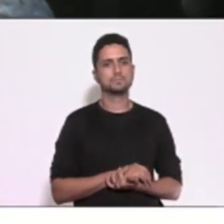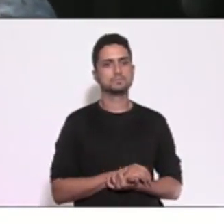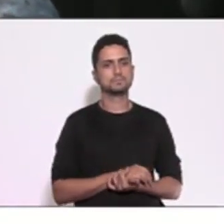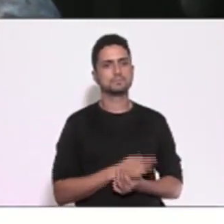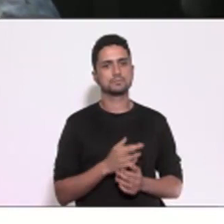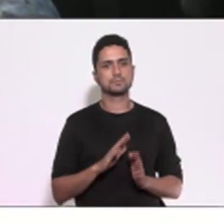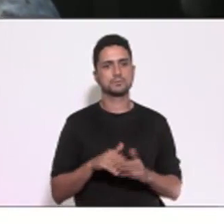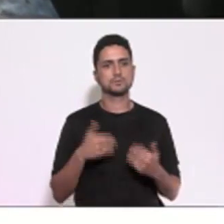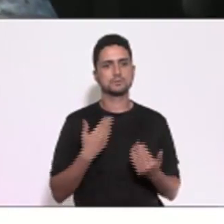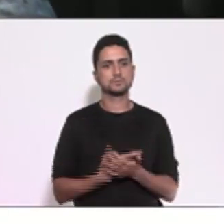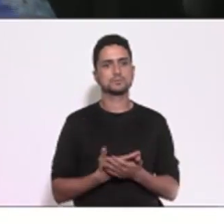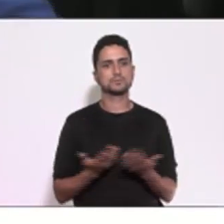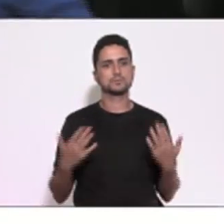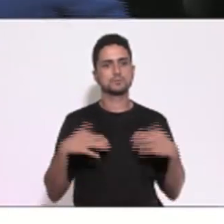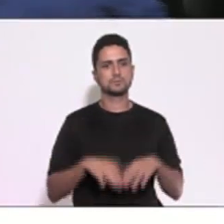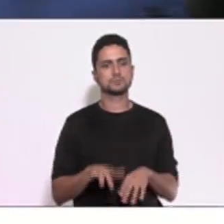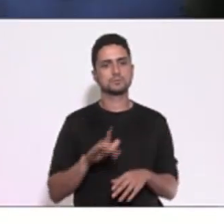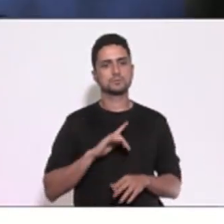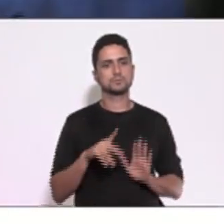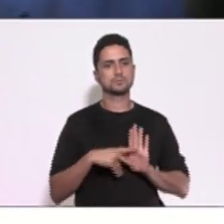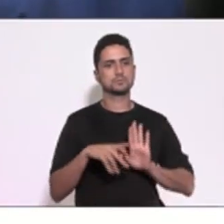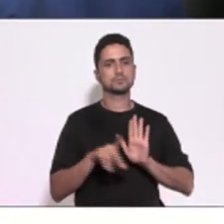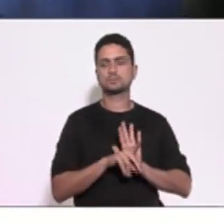Requerimento de inclusão na ordem do dia do projeto de lei